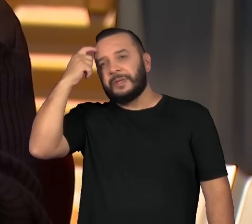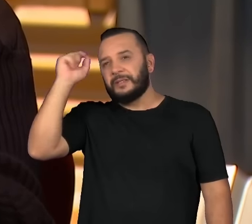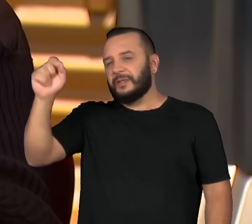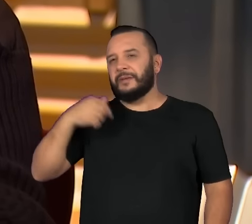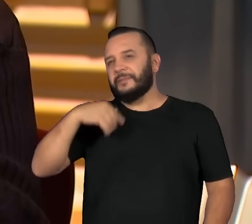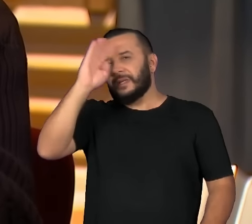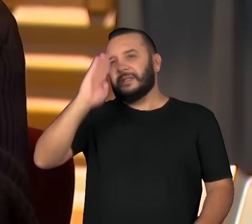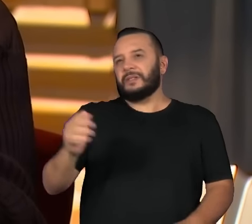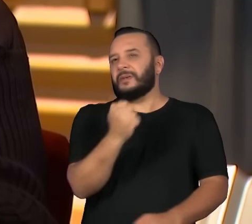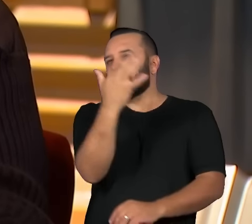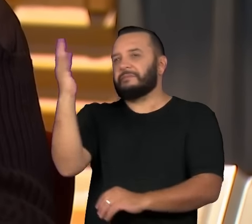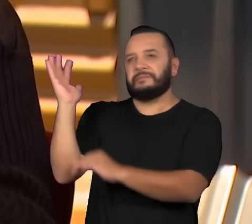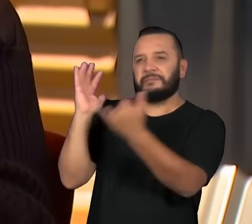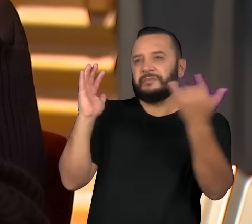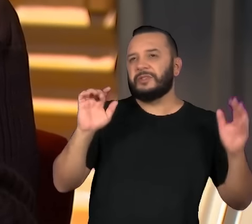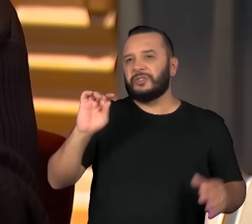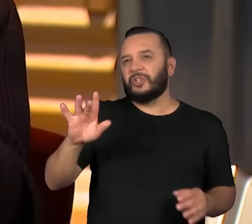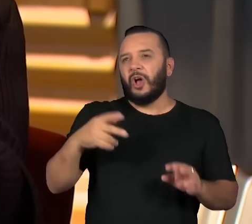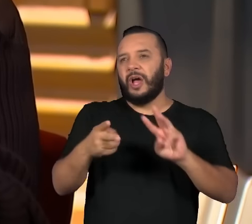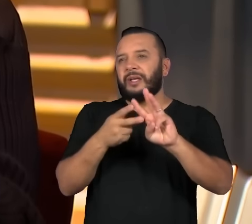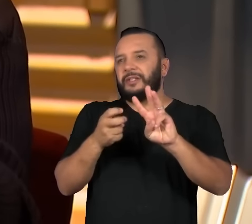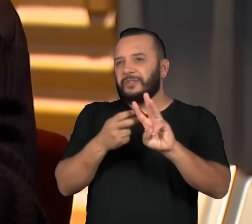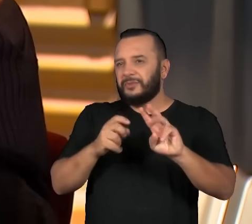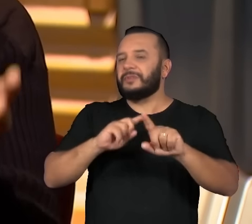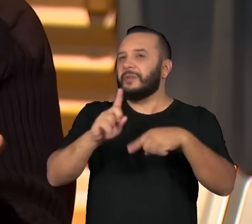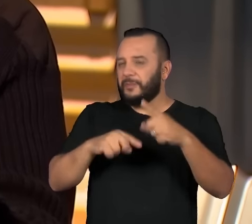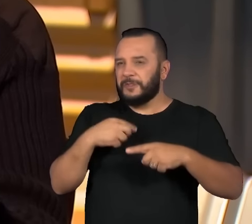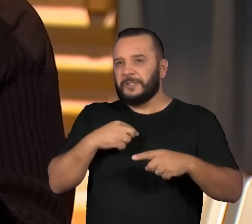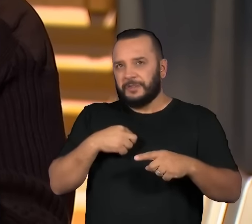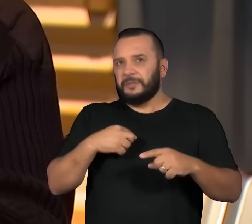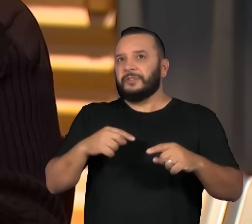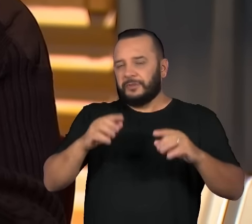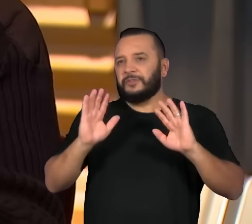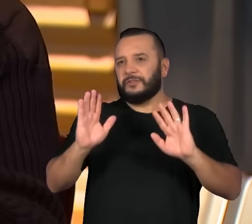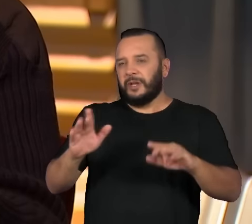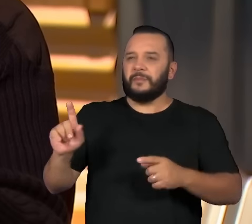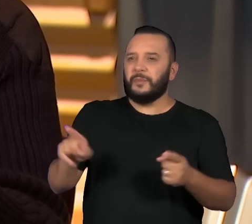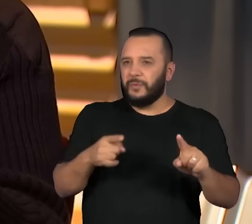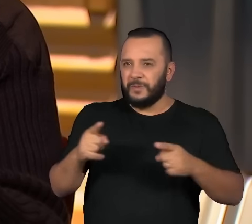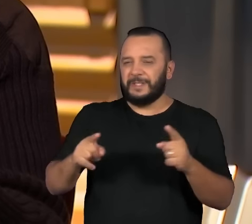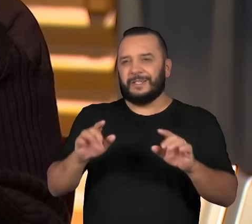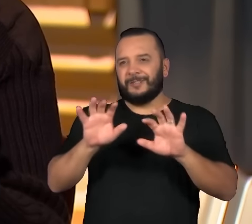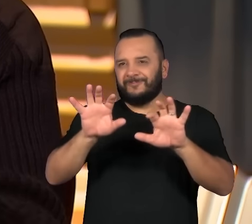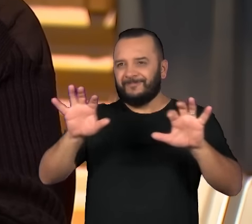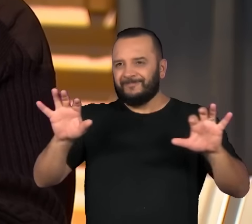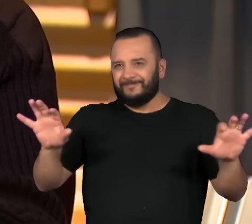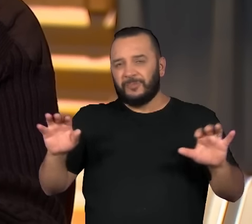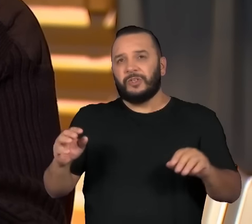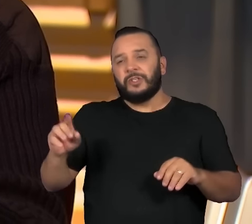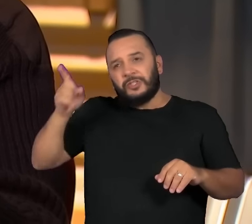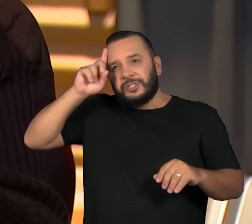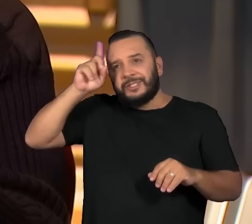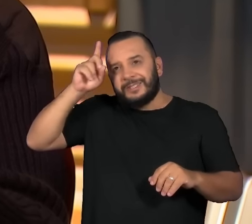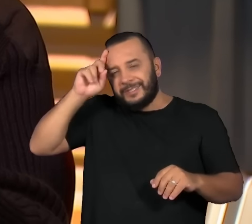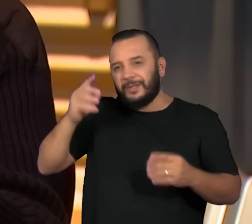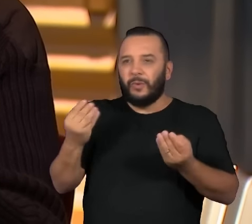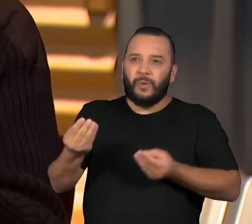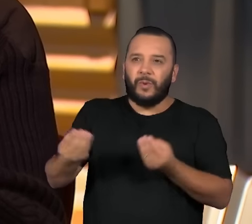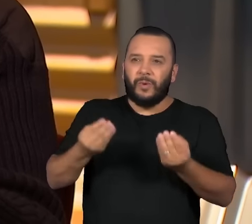que só tinha índio, que não sei o quê. E aos poucos a gente foi colocando isso nas nossas letras. Como? Colocando o dia a dia da cidade como São